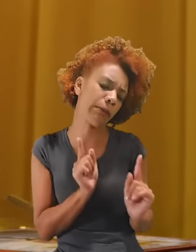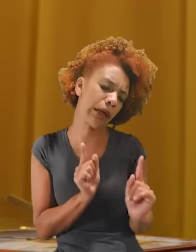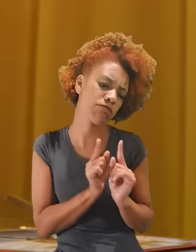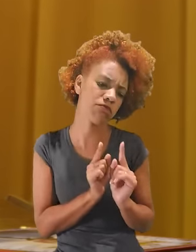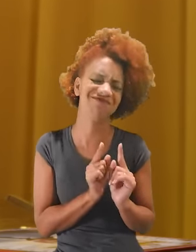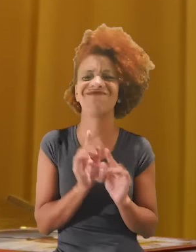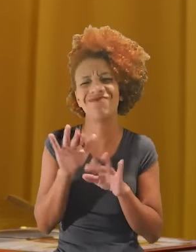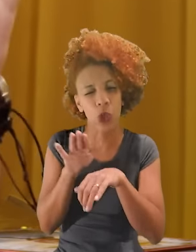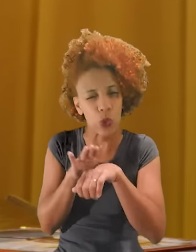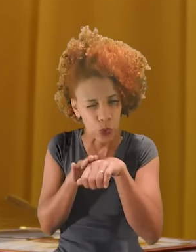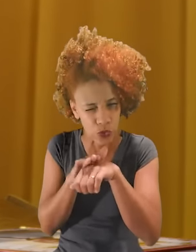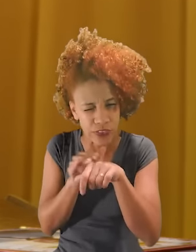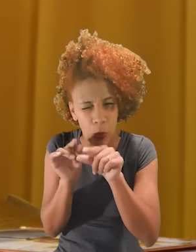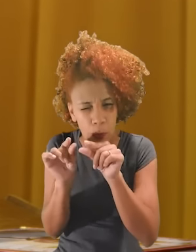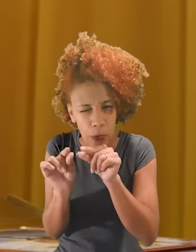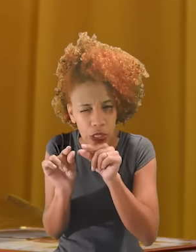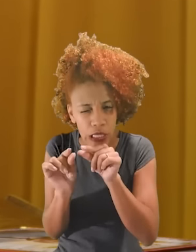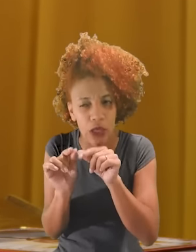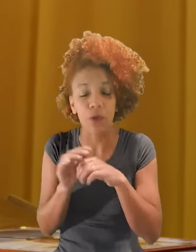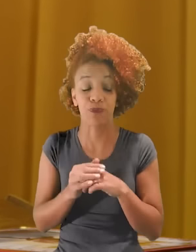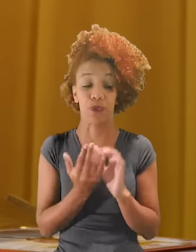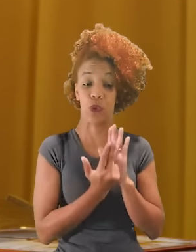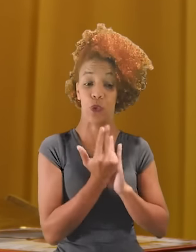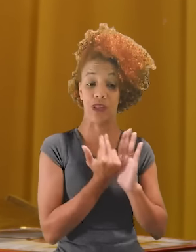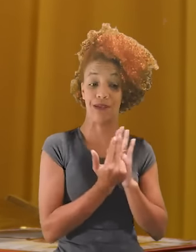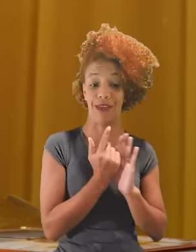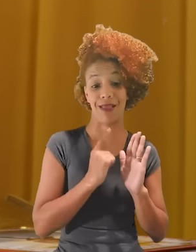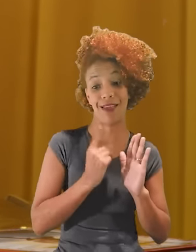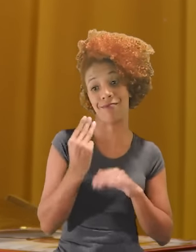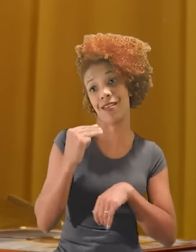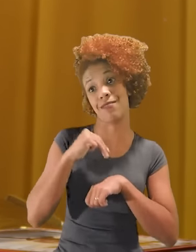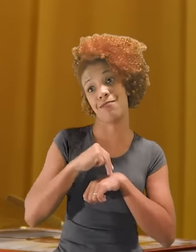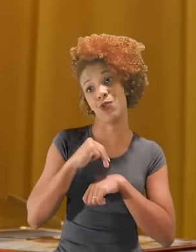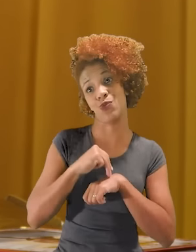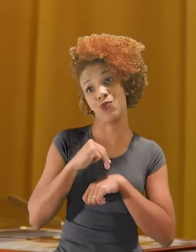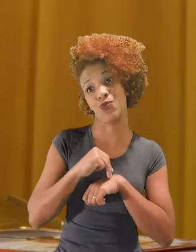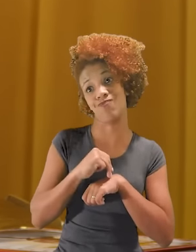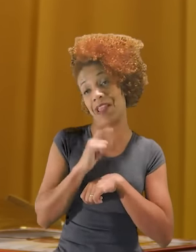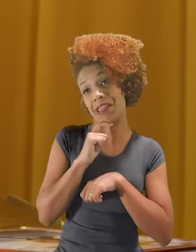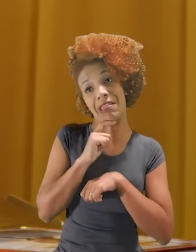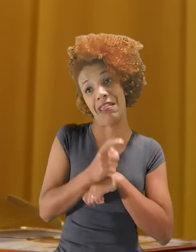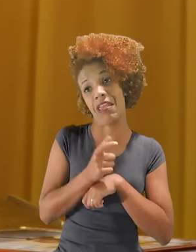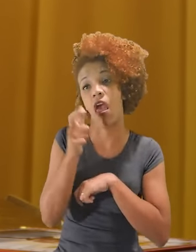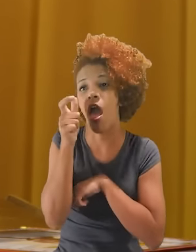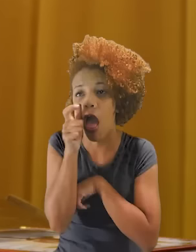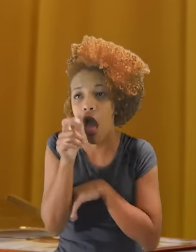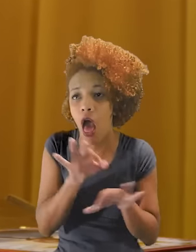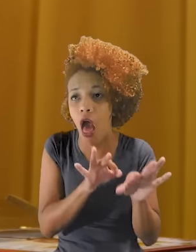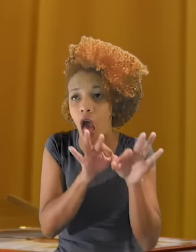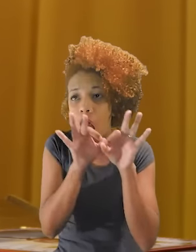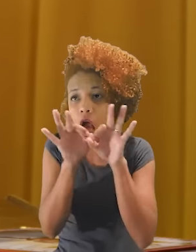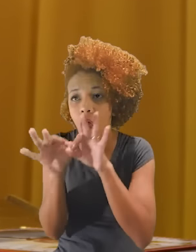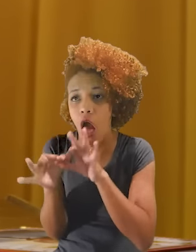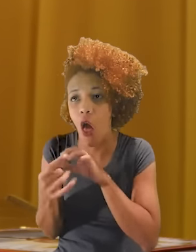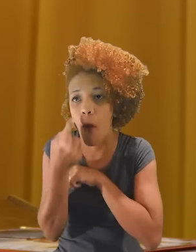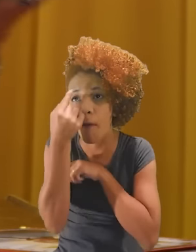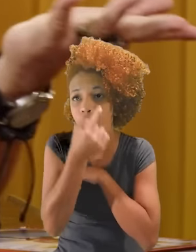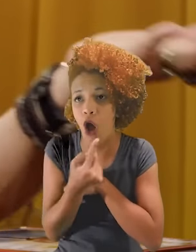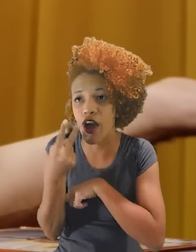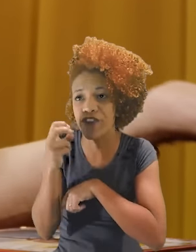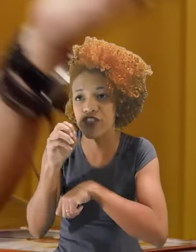assim, ó, Disney, deixa eu conversar com você um pouquinho. Os desenhos têm em média 3 minutos, cara. Ninguém vai querer ficar 1h20 no